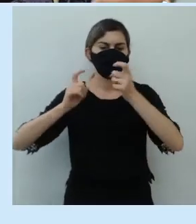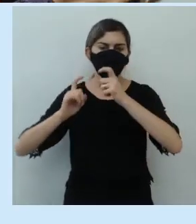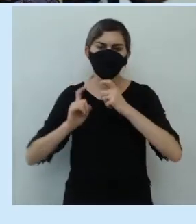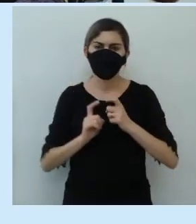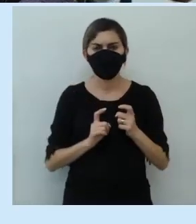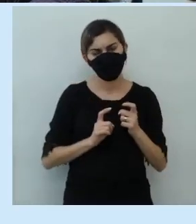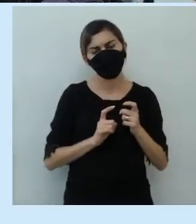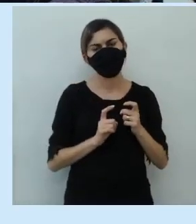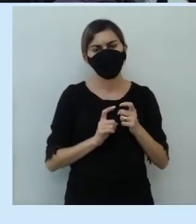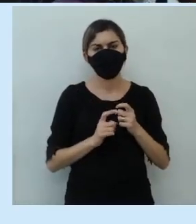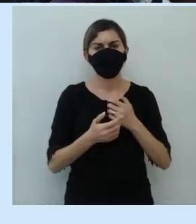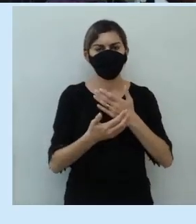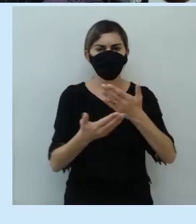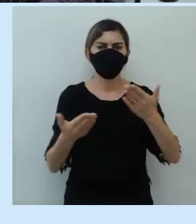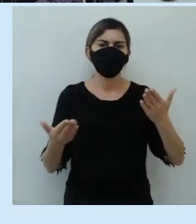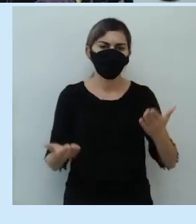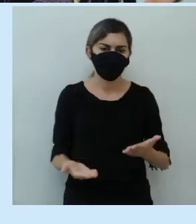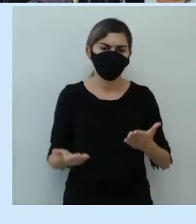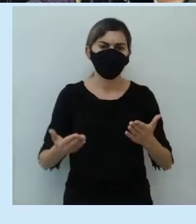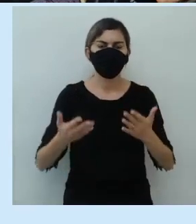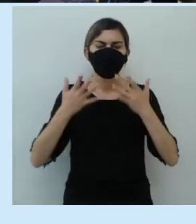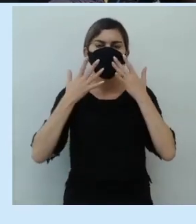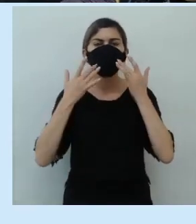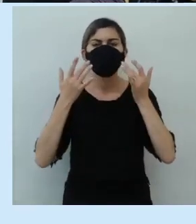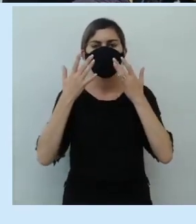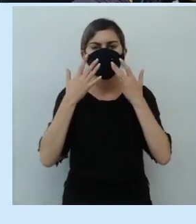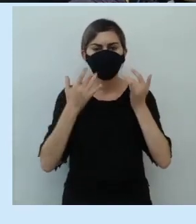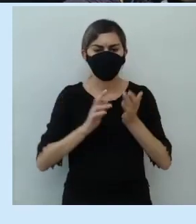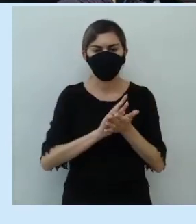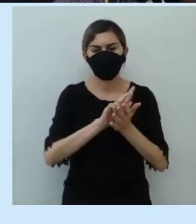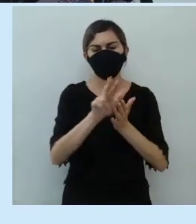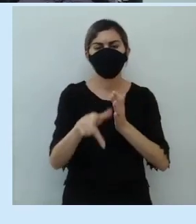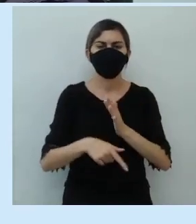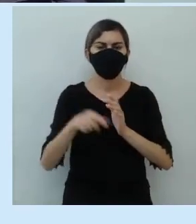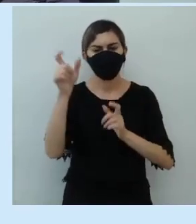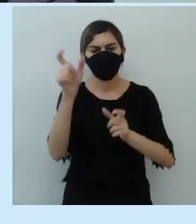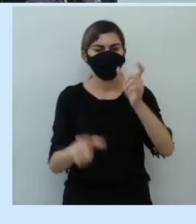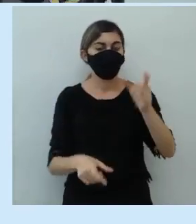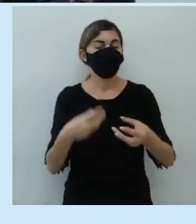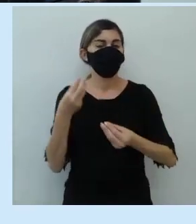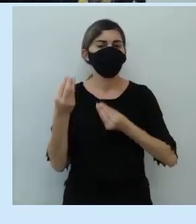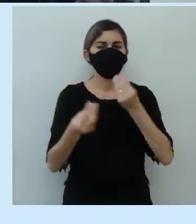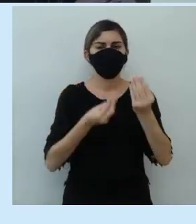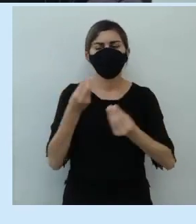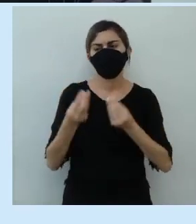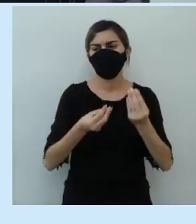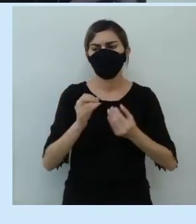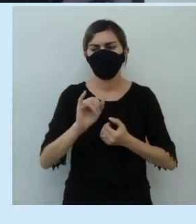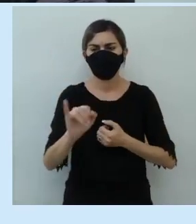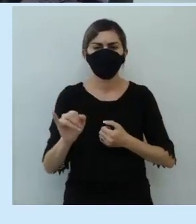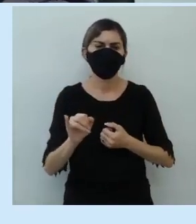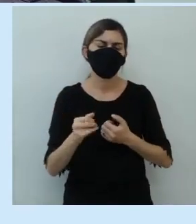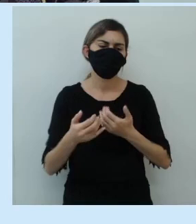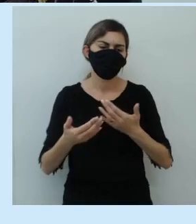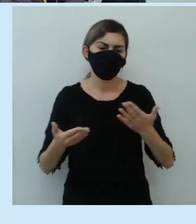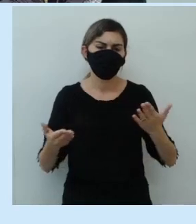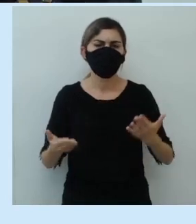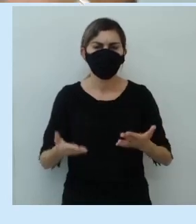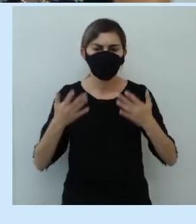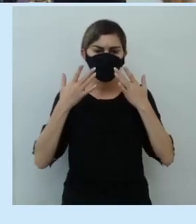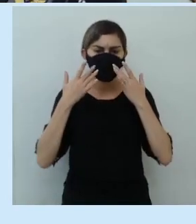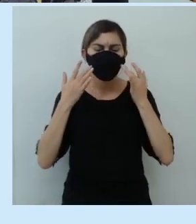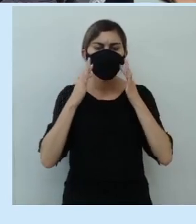diálogo, dessa encenação de vários personagens ao mesmo tempo, como se fosse uma